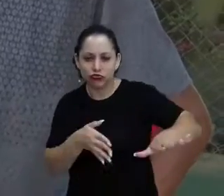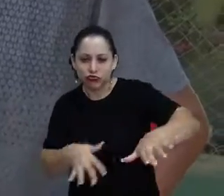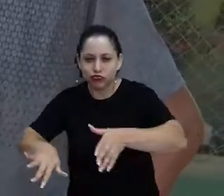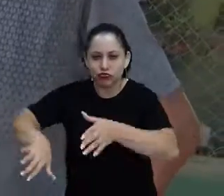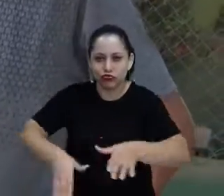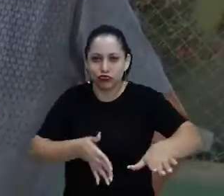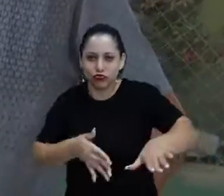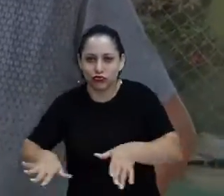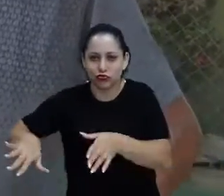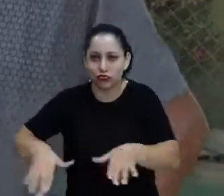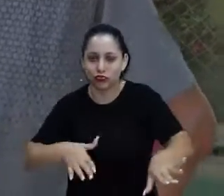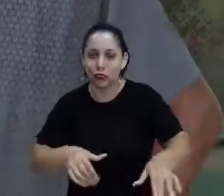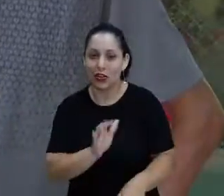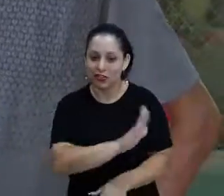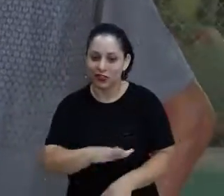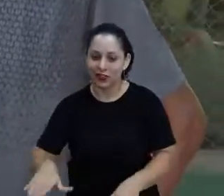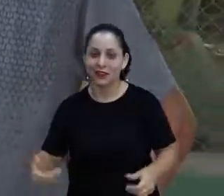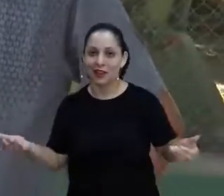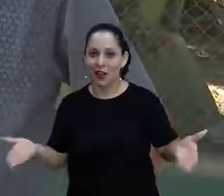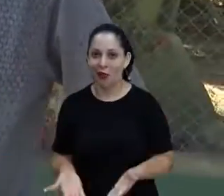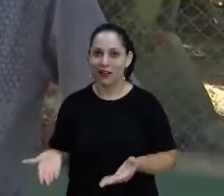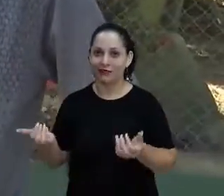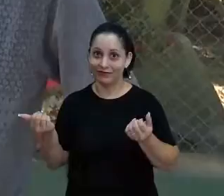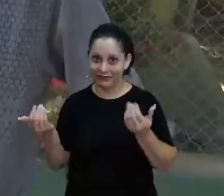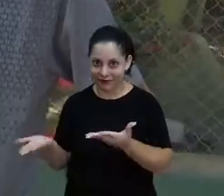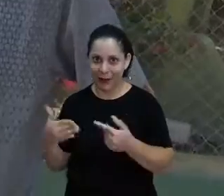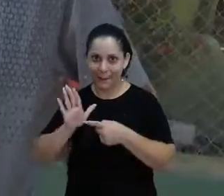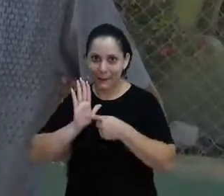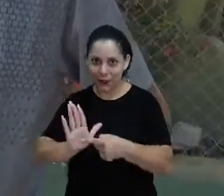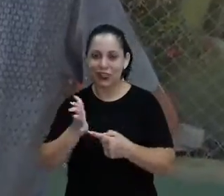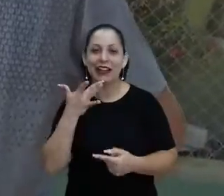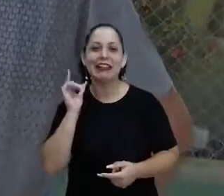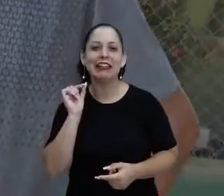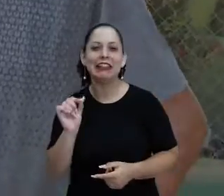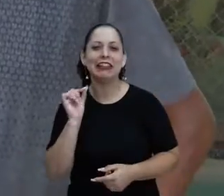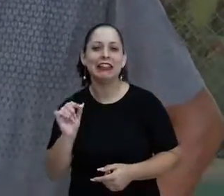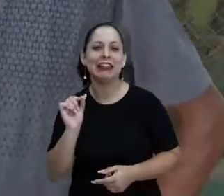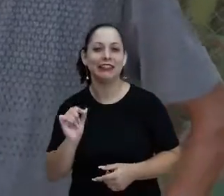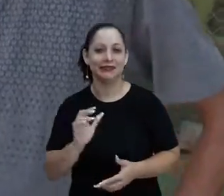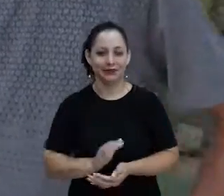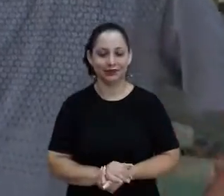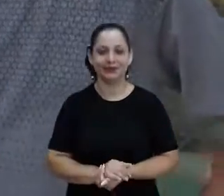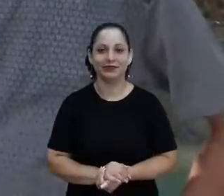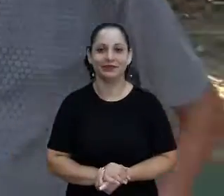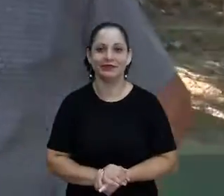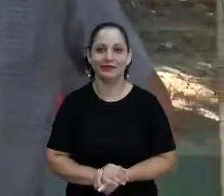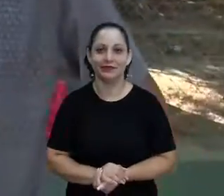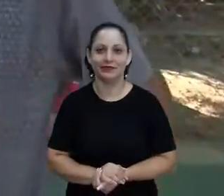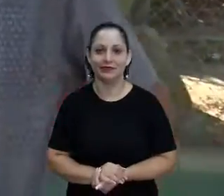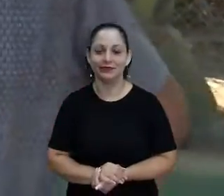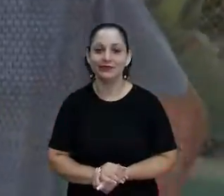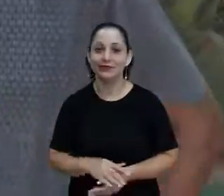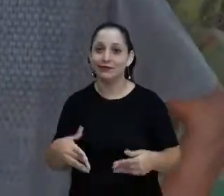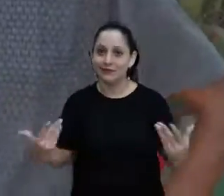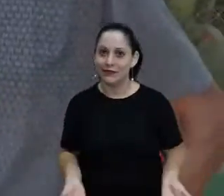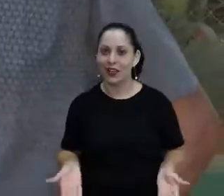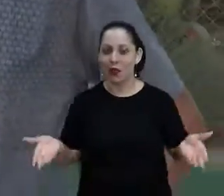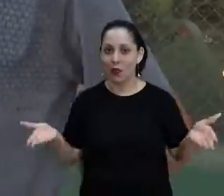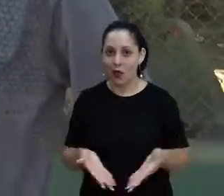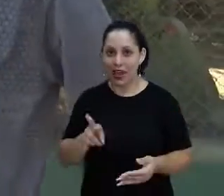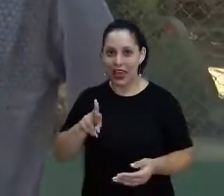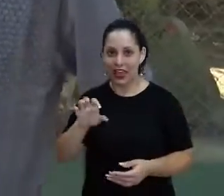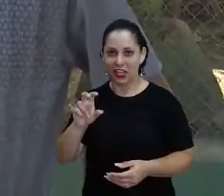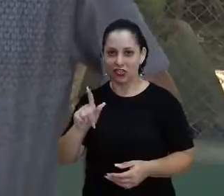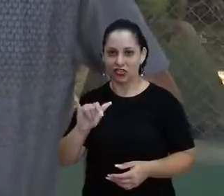crianças, e ele vai se apresentar e falar um pouquinho de quem é ele, para vocês conhecerem um pouco dessa modalidade também. Eu sou o Reginaldo, dou aula